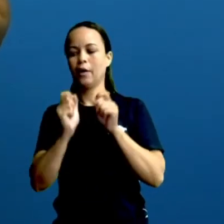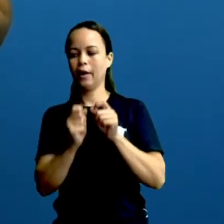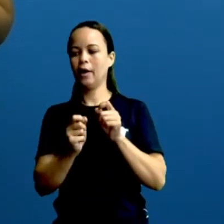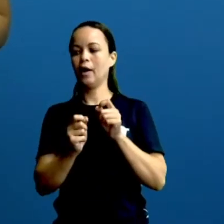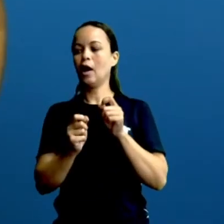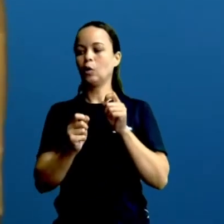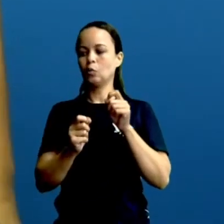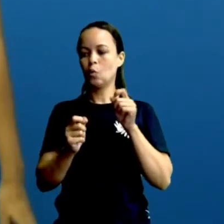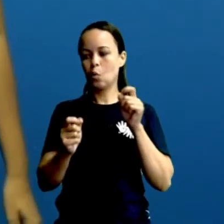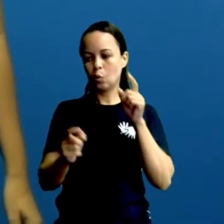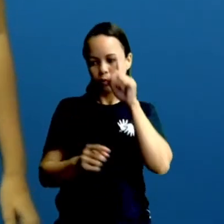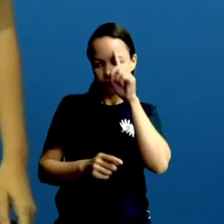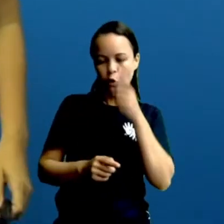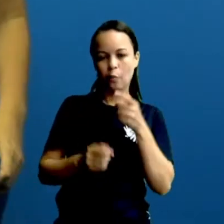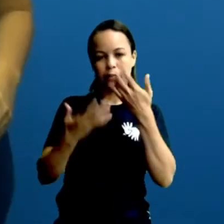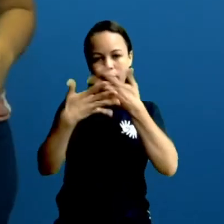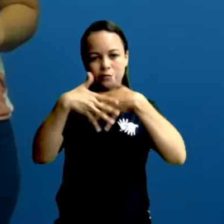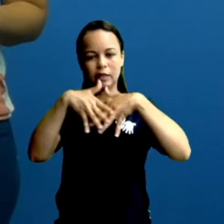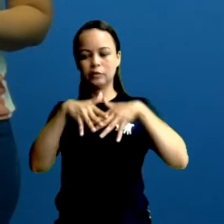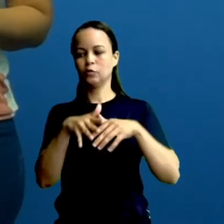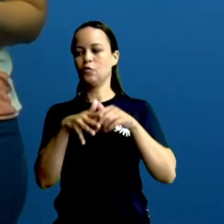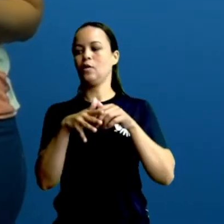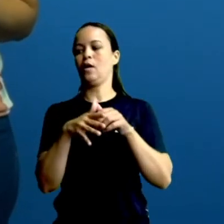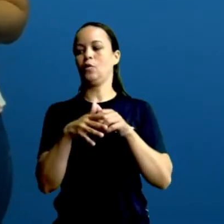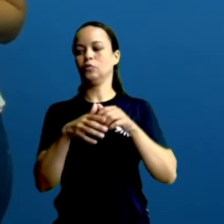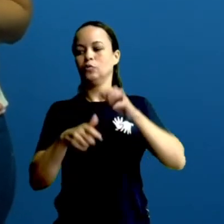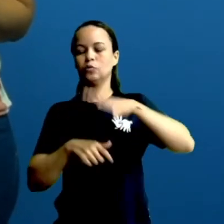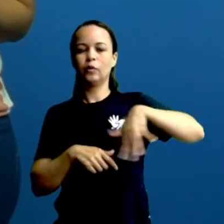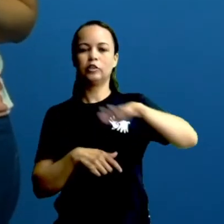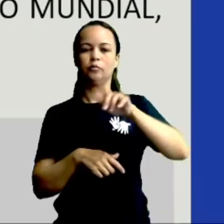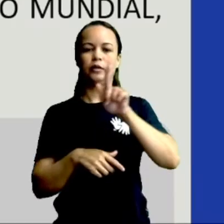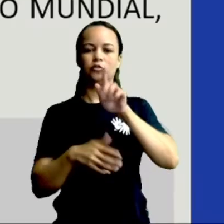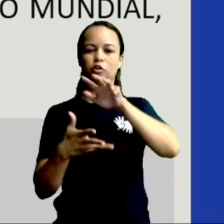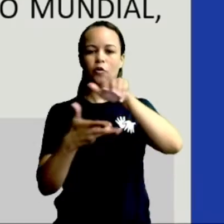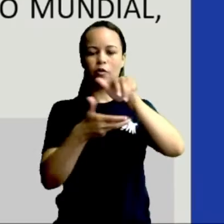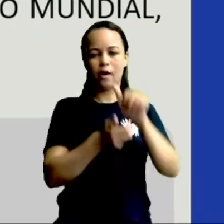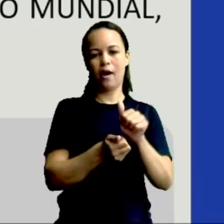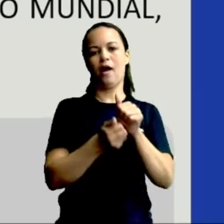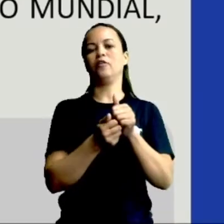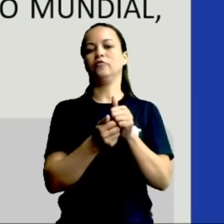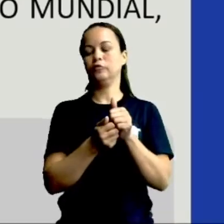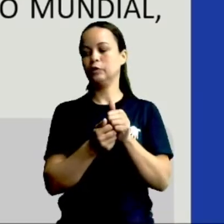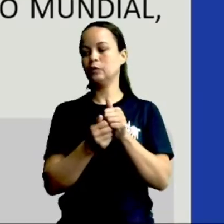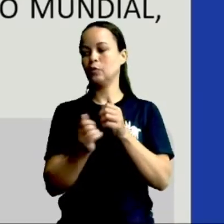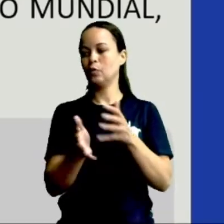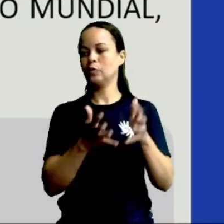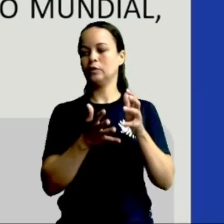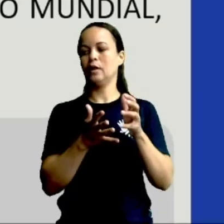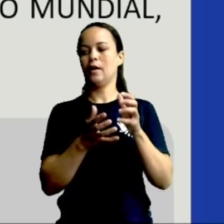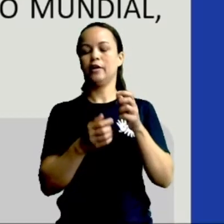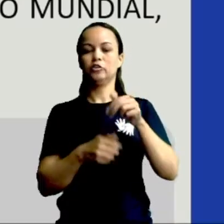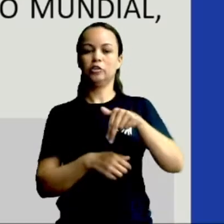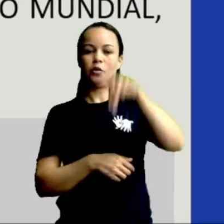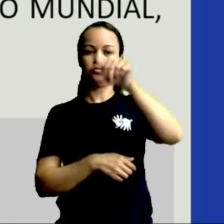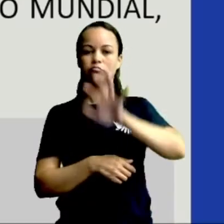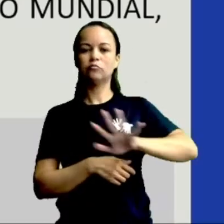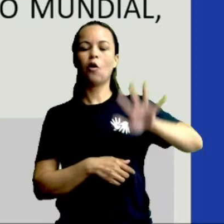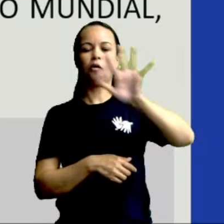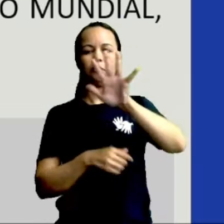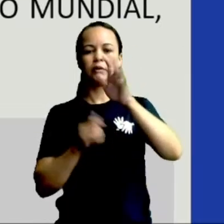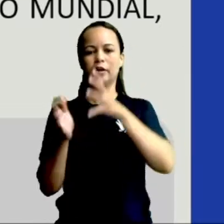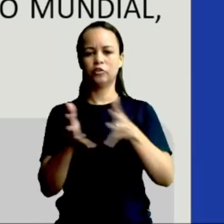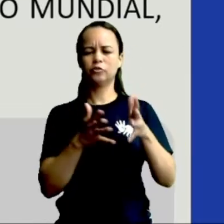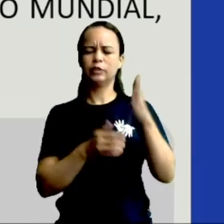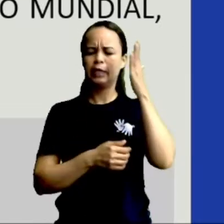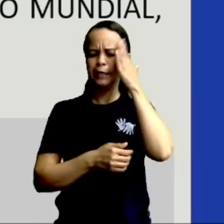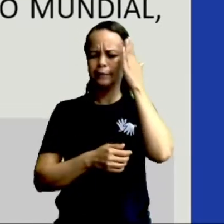Nordeste. E a nossa expectativa de aprendizagem é compreender os principais domínios naturais do espaço geográfico